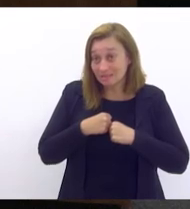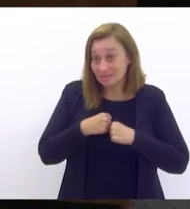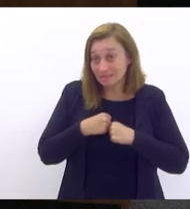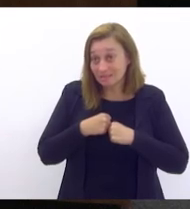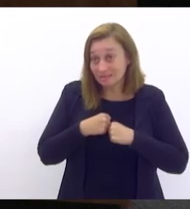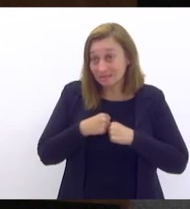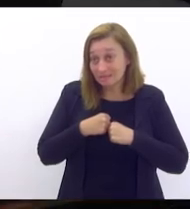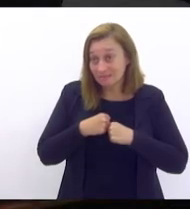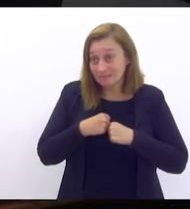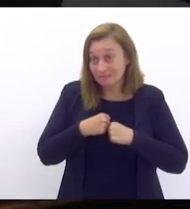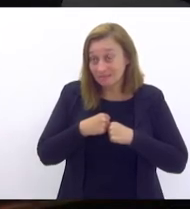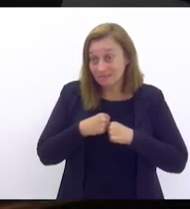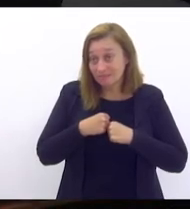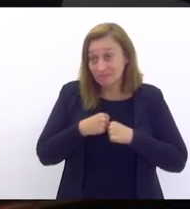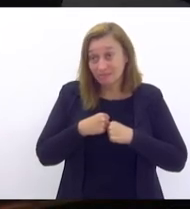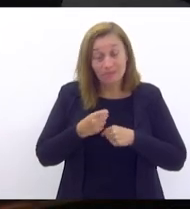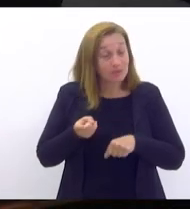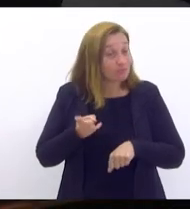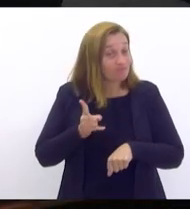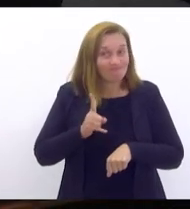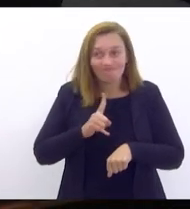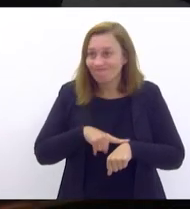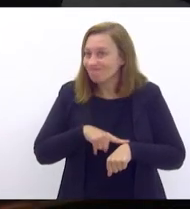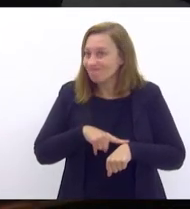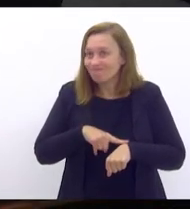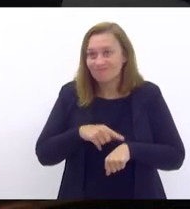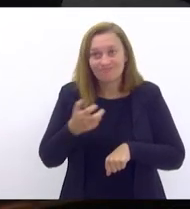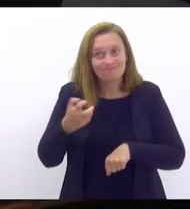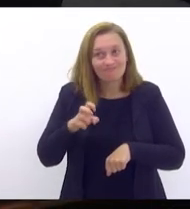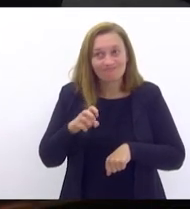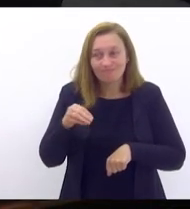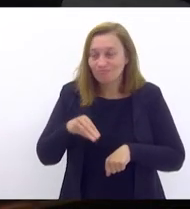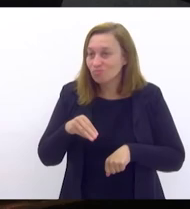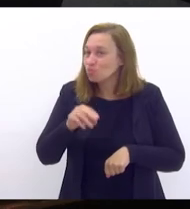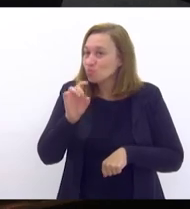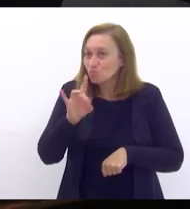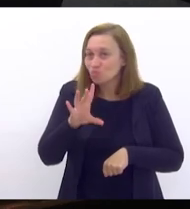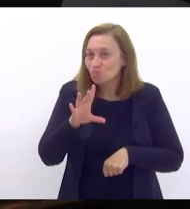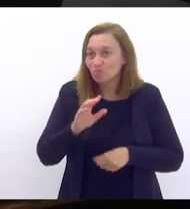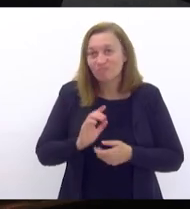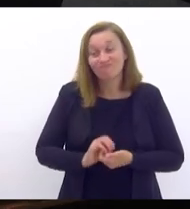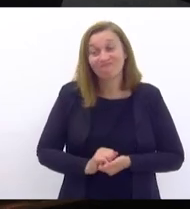Sem tempo regimental. Só 15 minutos.